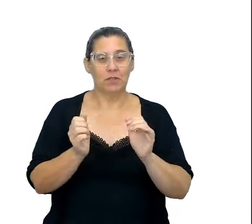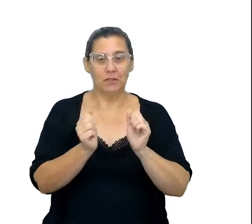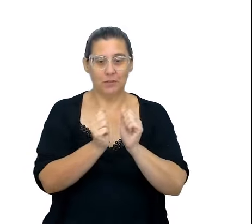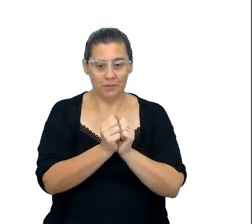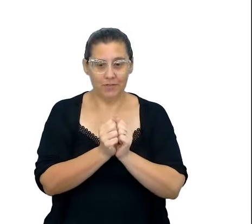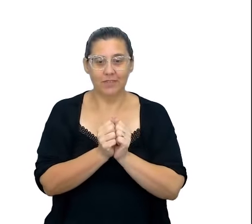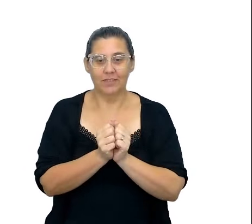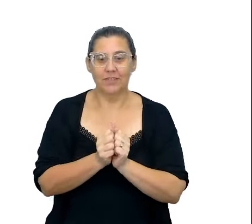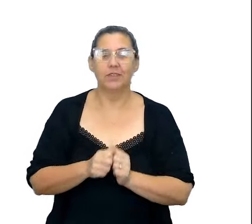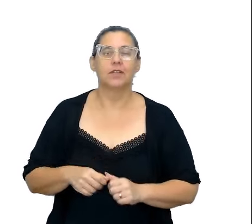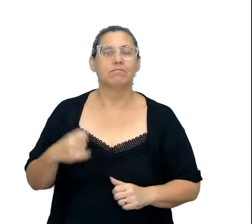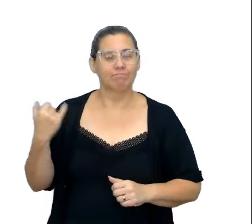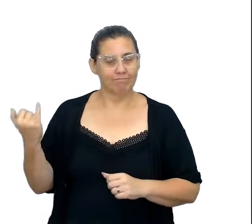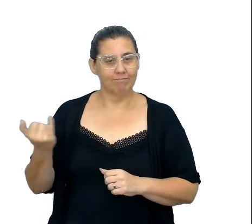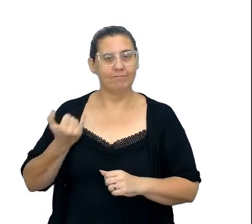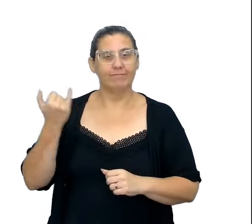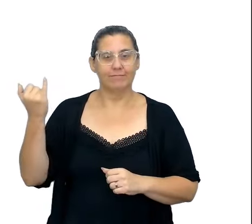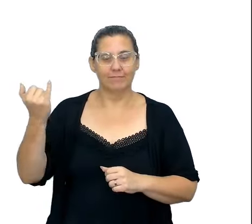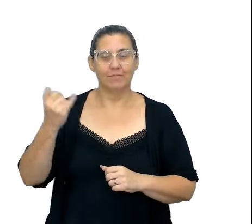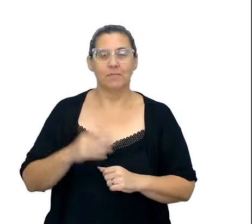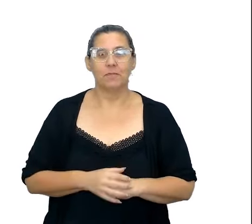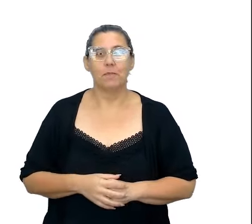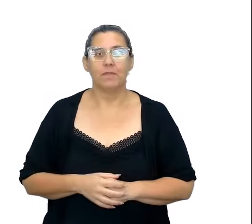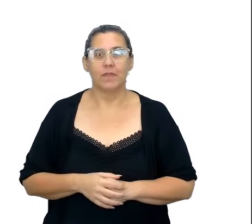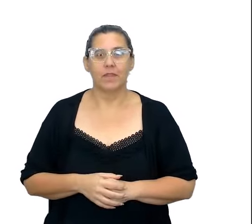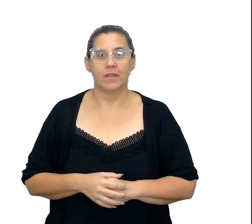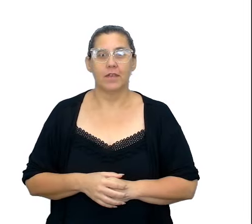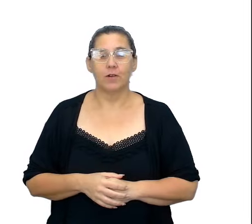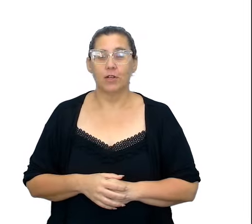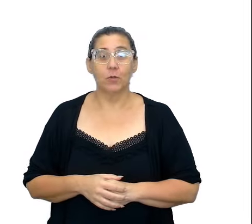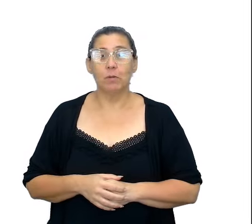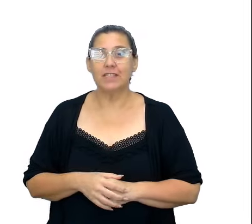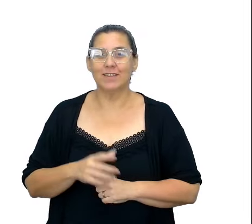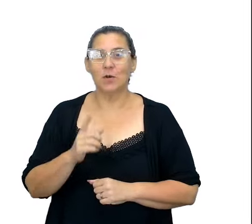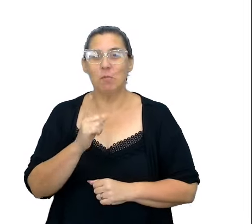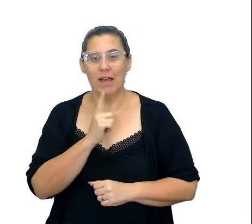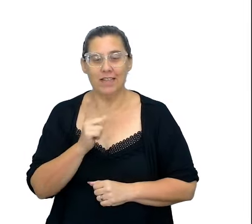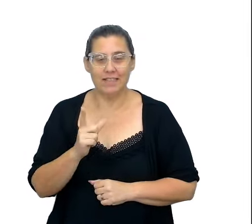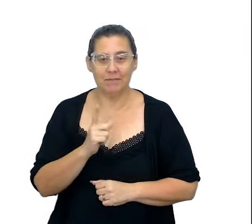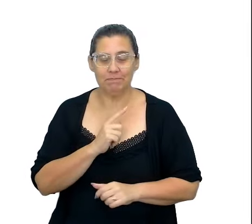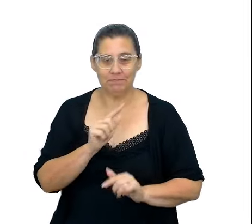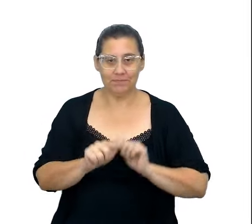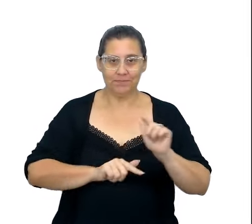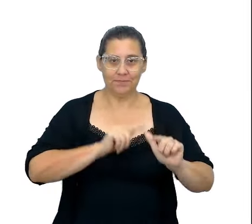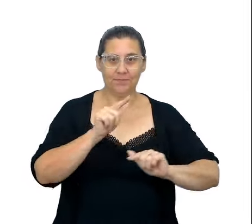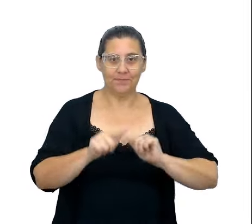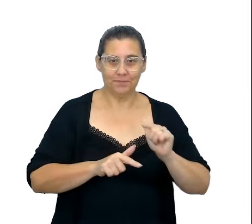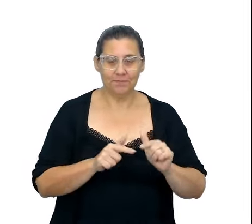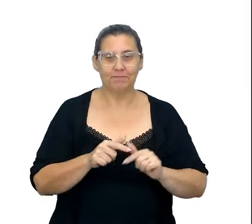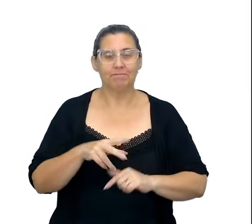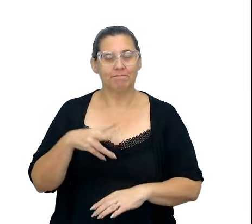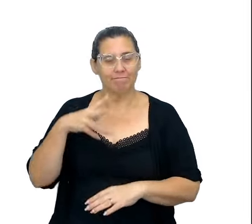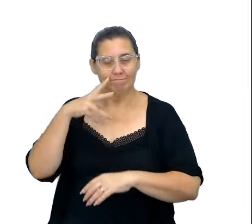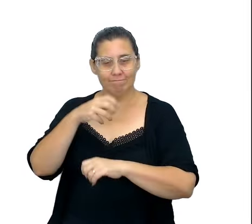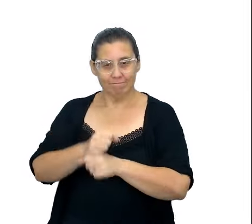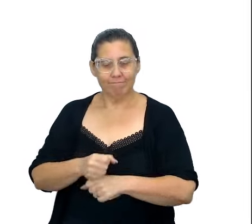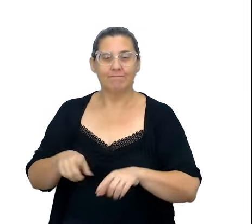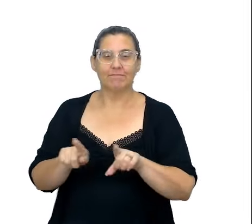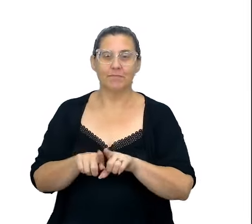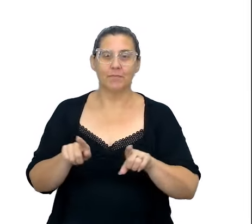habilidades essenciais dos seus respectivos objetos de conhecimento foram trabalhados, né, fortalecer, então, esse trabalho com